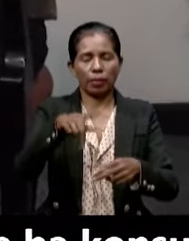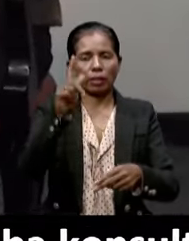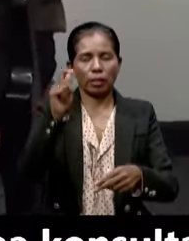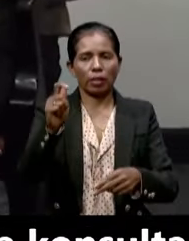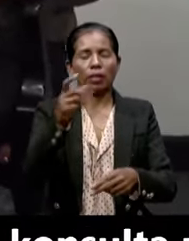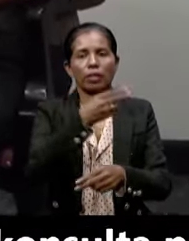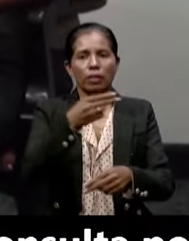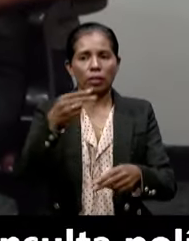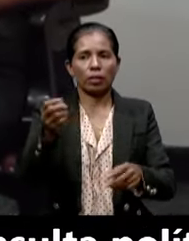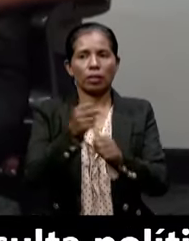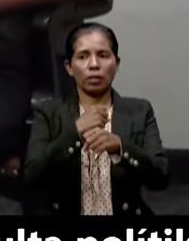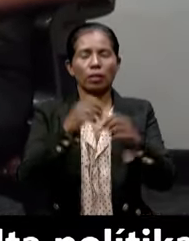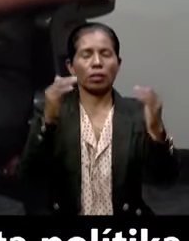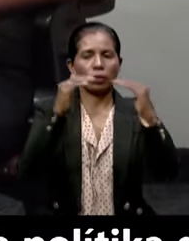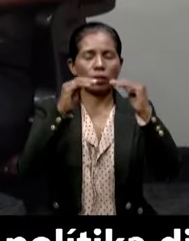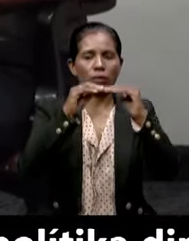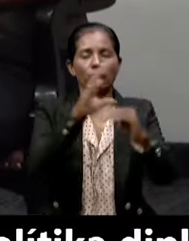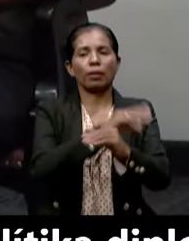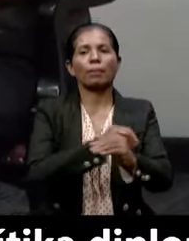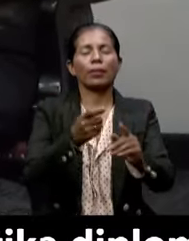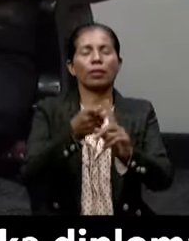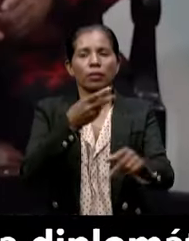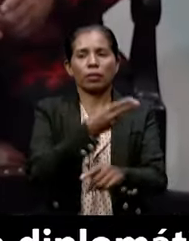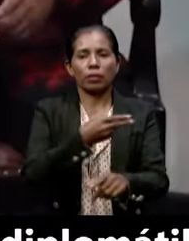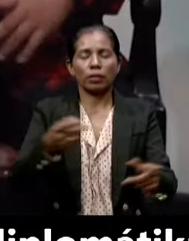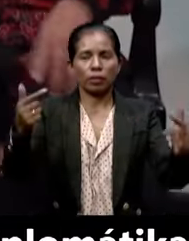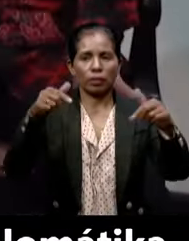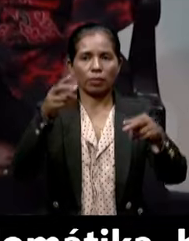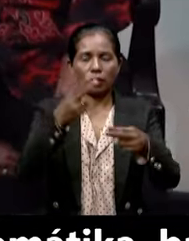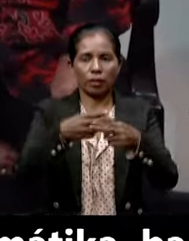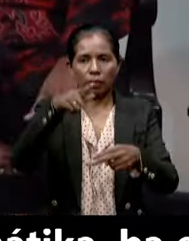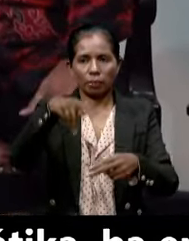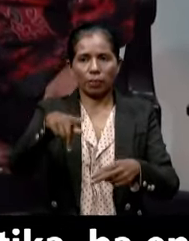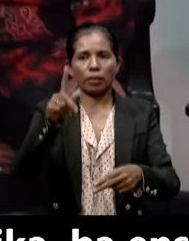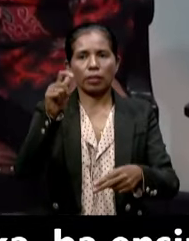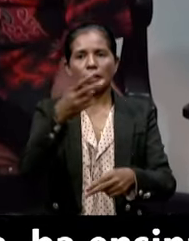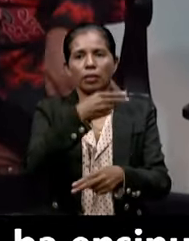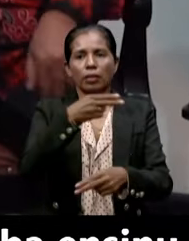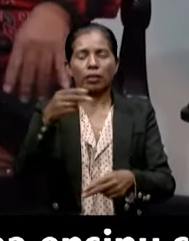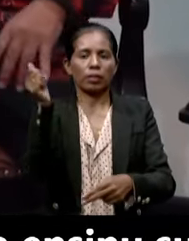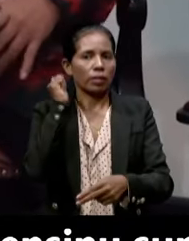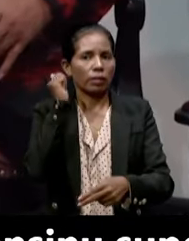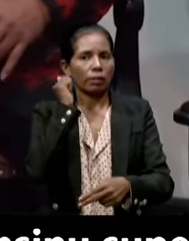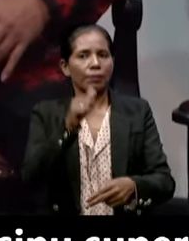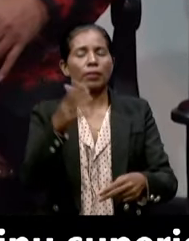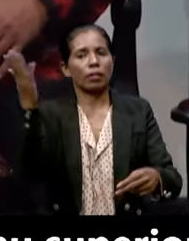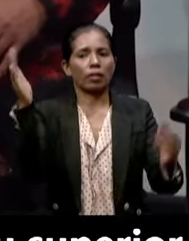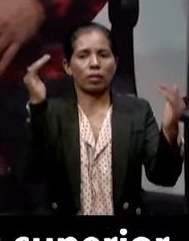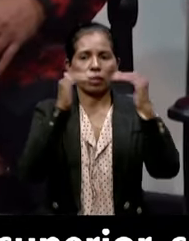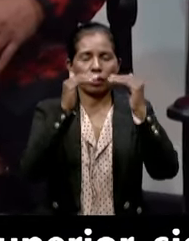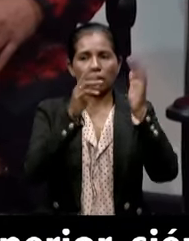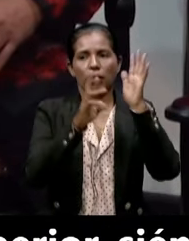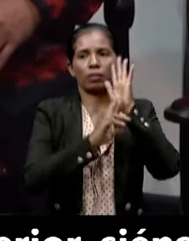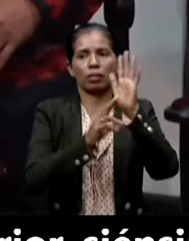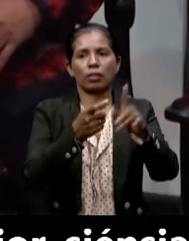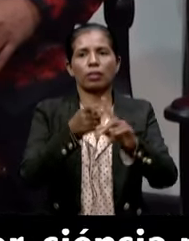Asia. Halau encontro a empresa aviação russa Indonésia, onaram PT Indonésia Air Asia. E a encontro refere